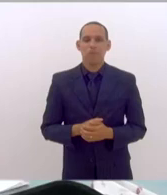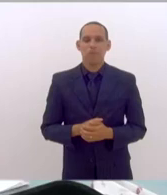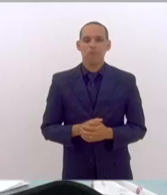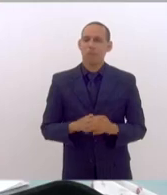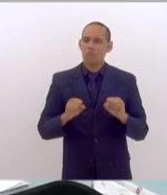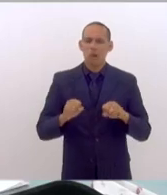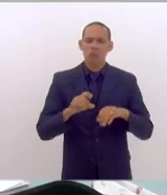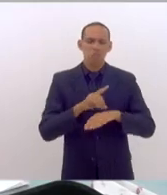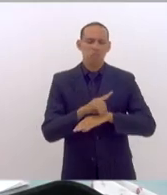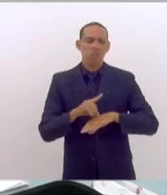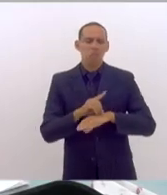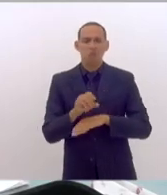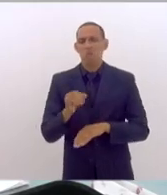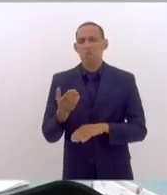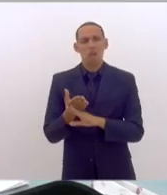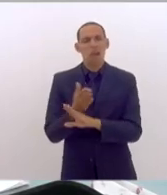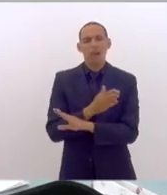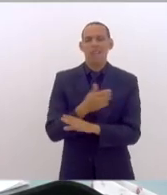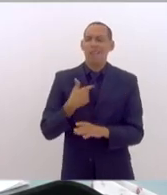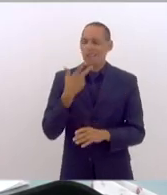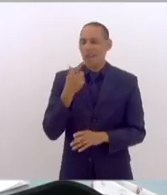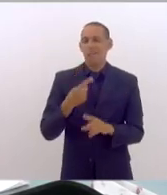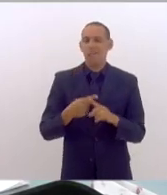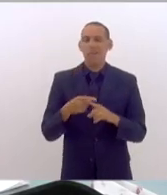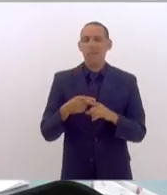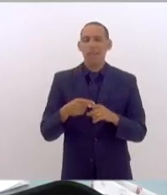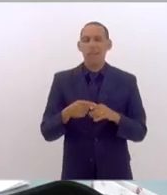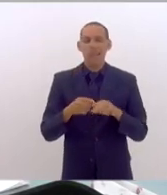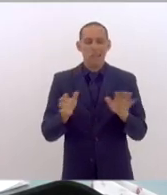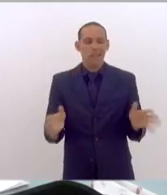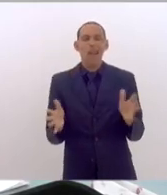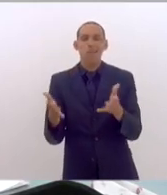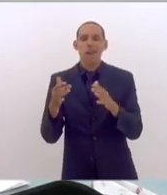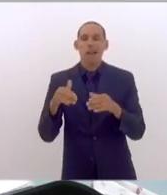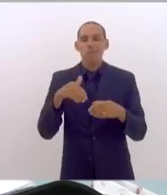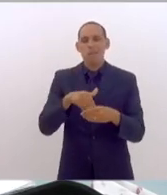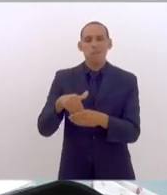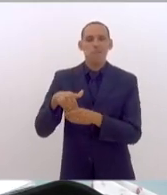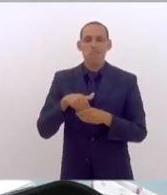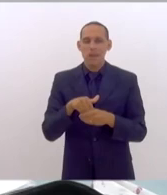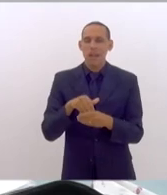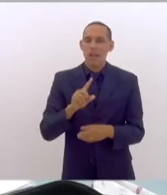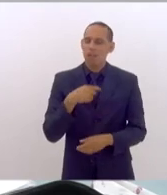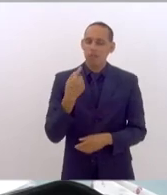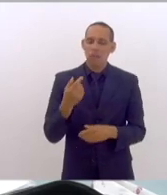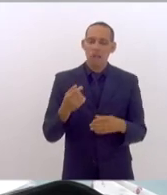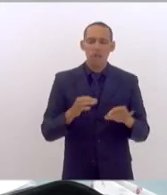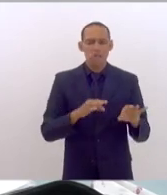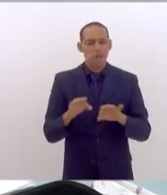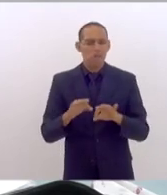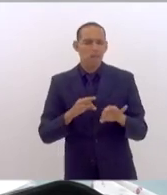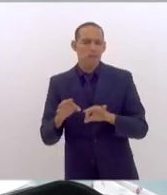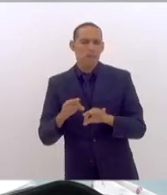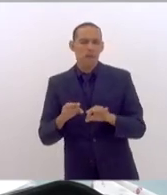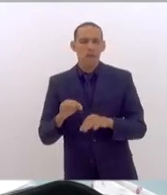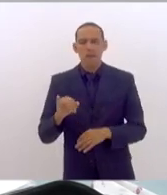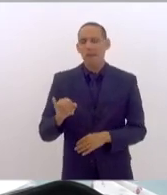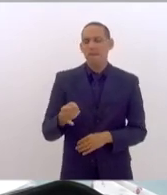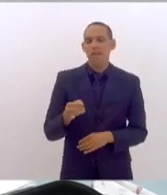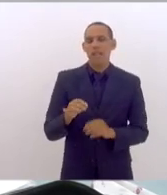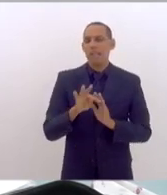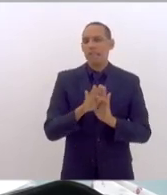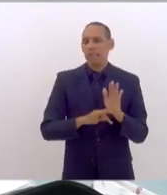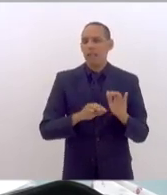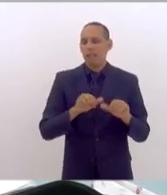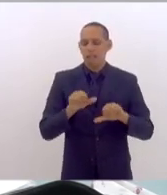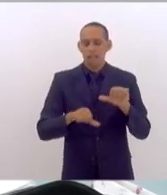digitalmente um antes de eu não falei falei isso causando dado pelo da campanha eleitoral mas que a gente aproveita para organizar melhor e assim tem só uma observação que